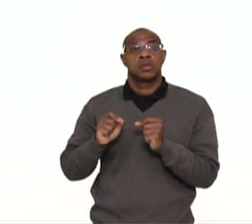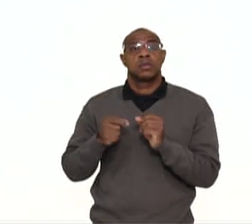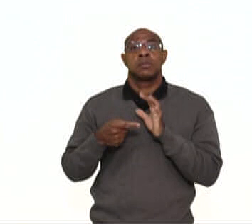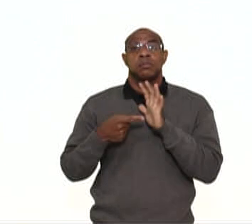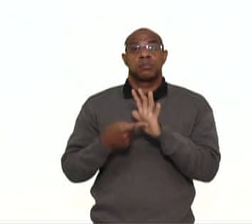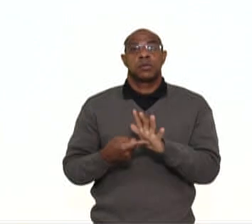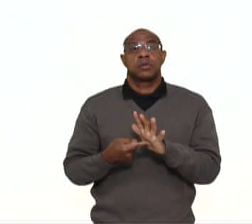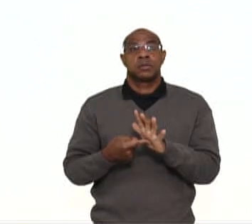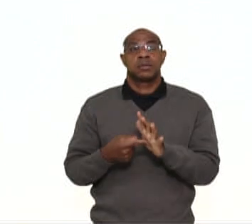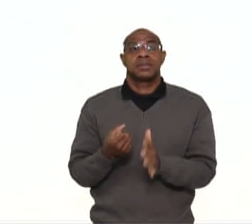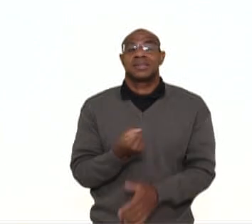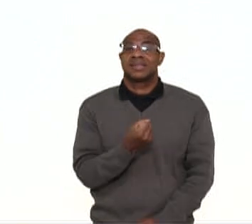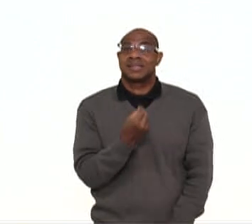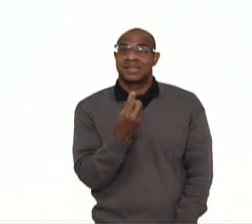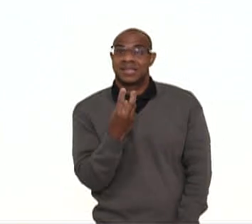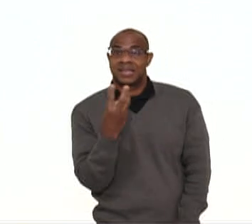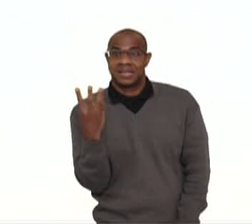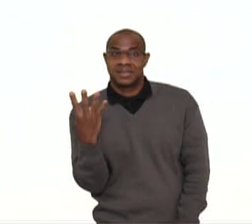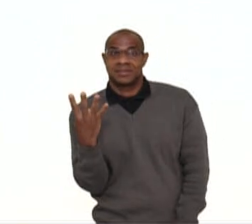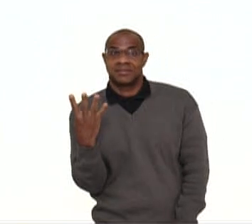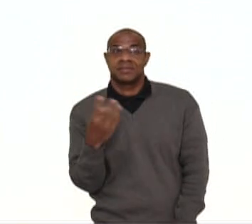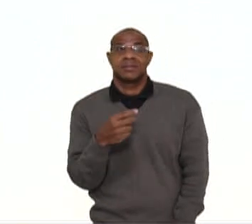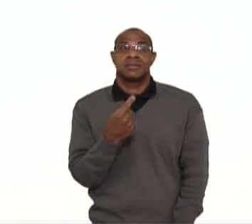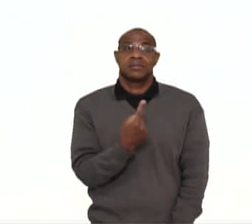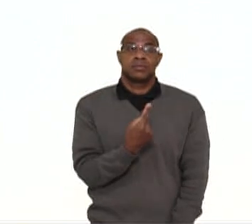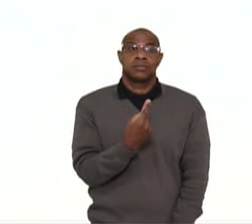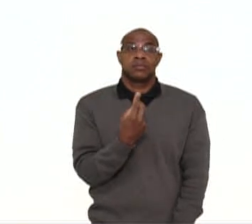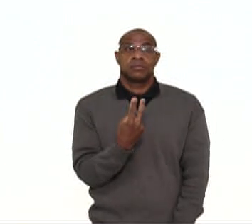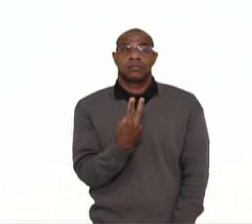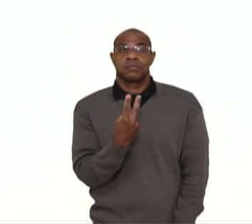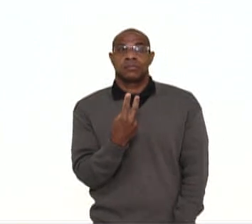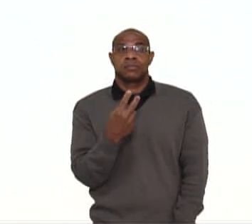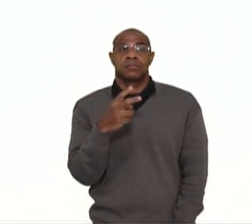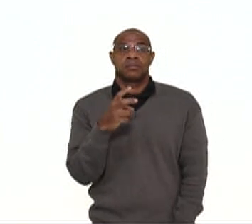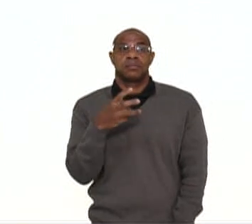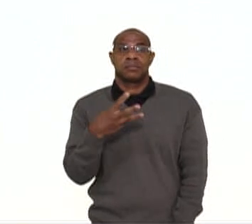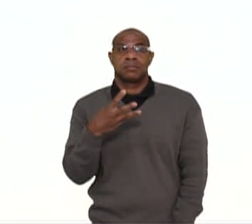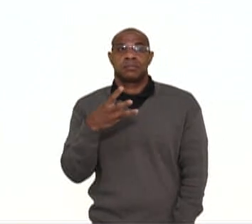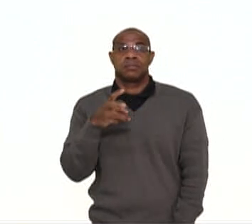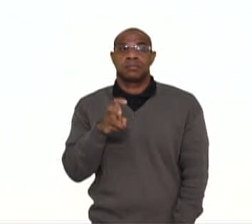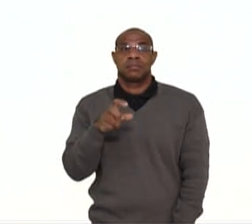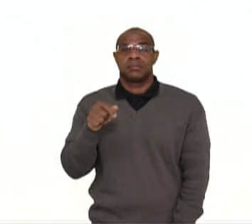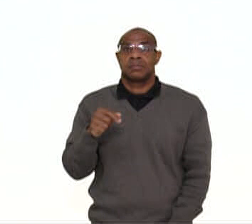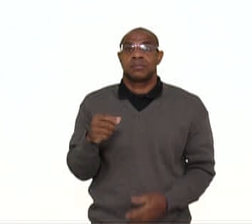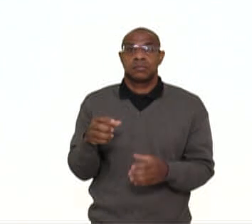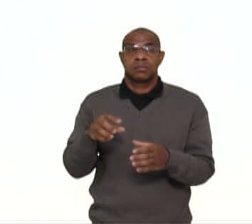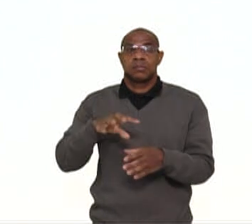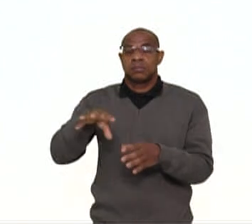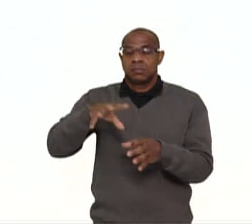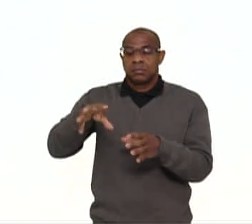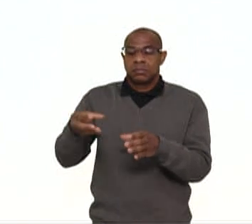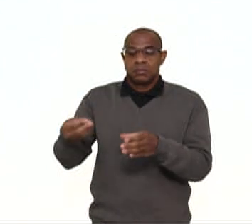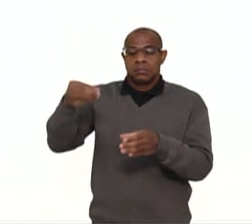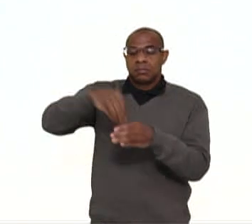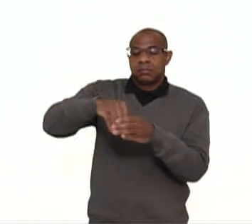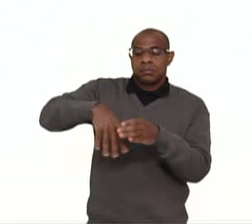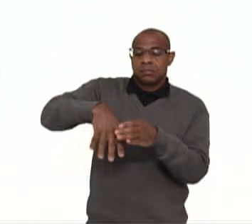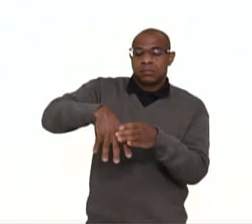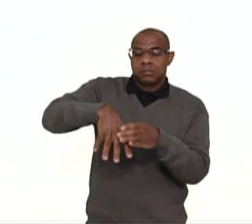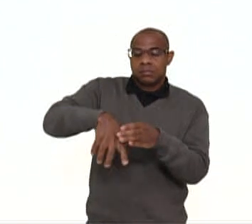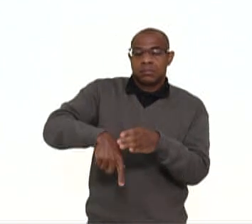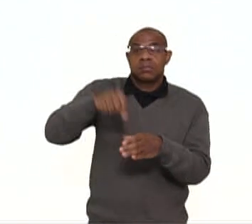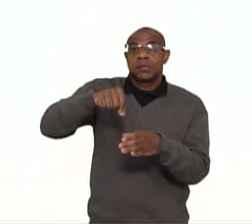3 algarismos distintos, entre 1, 2, 3, 5 e 7. Colocando todos esses números em uma sacola e sorteando-se um deles, qual